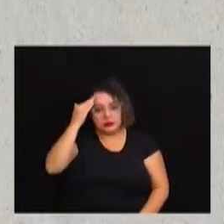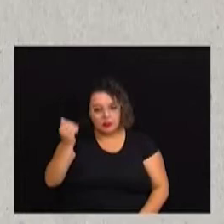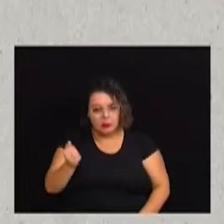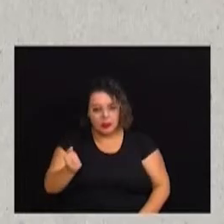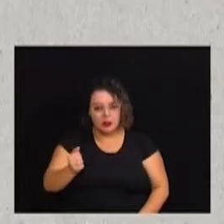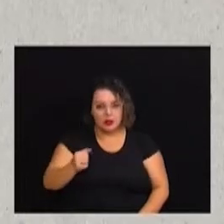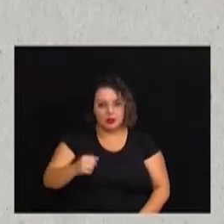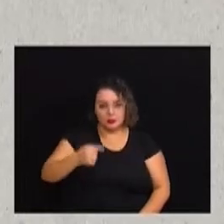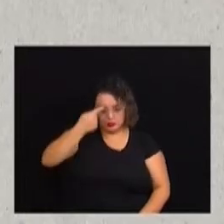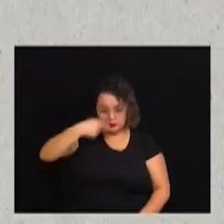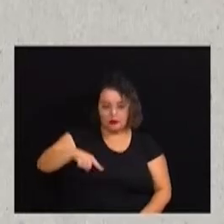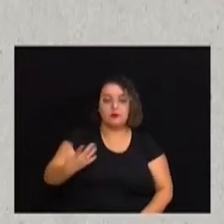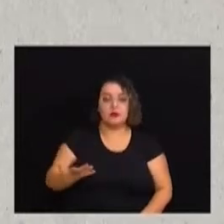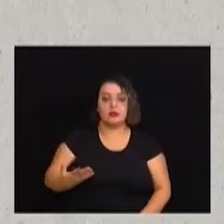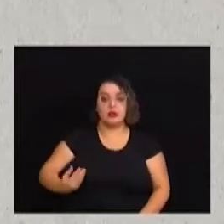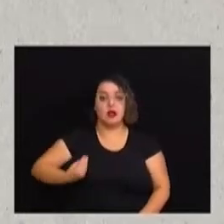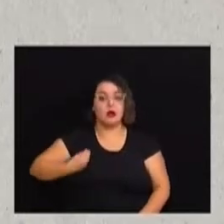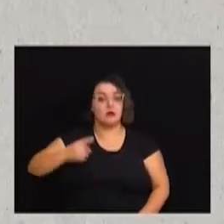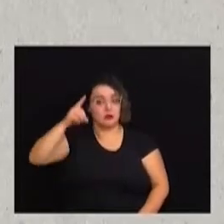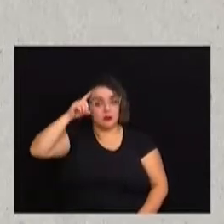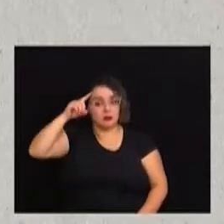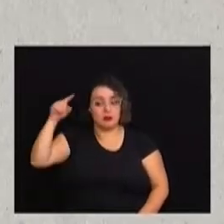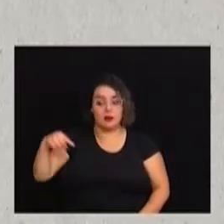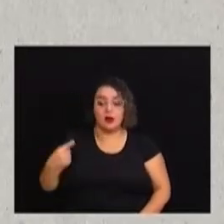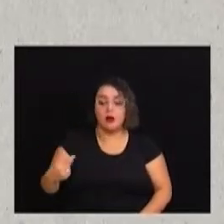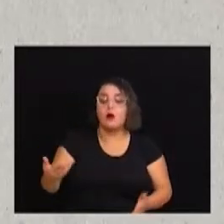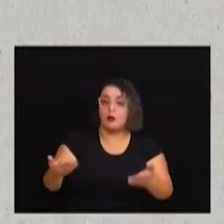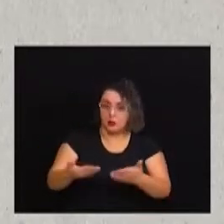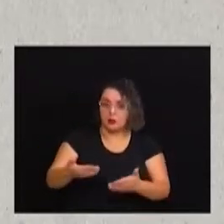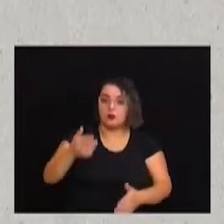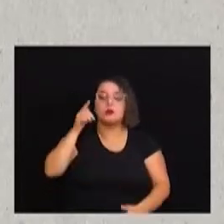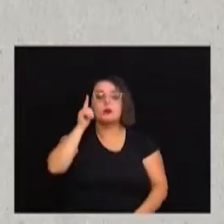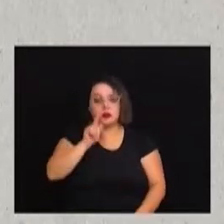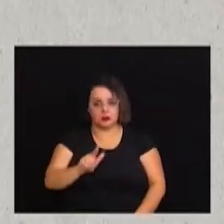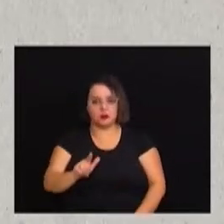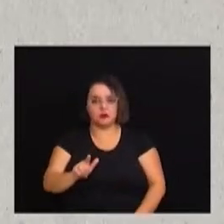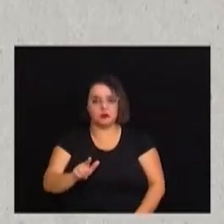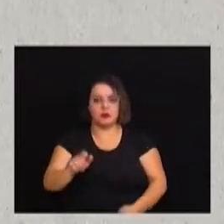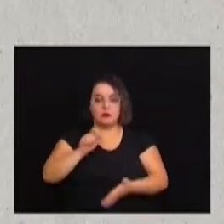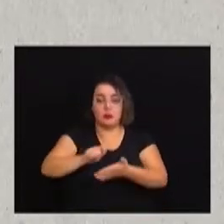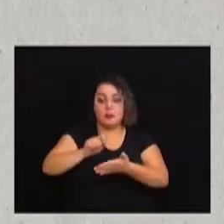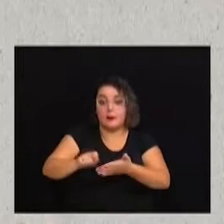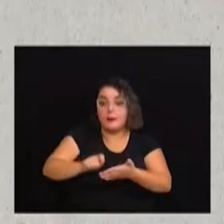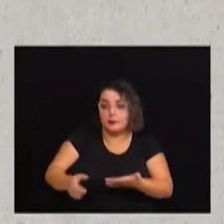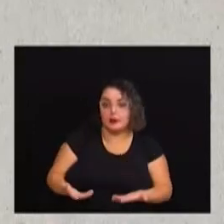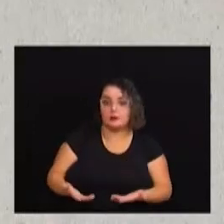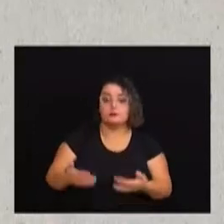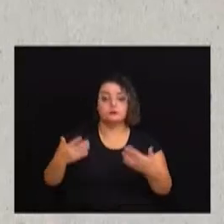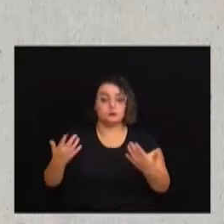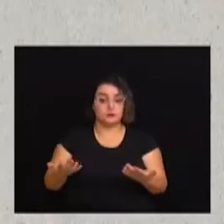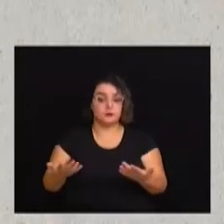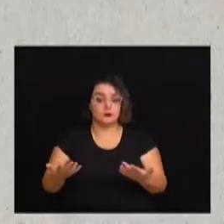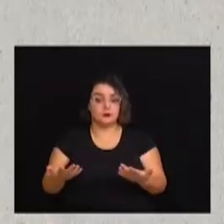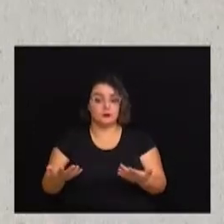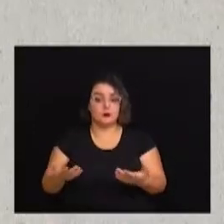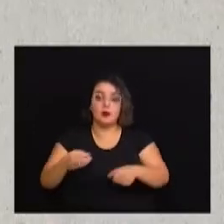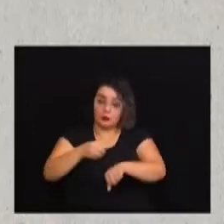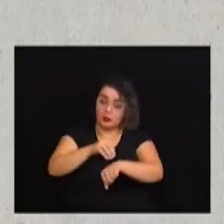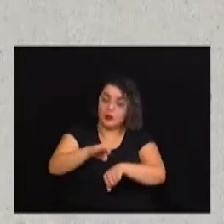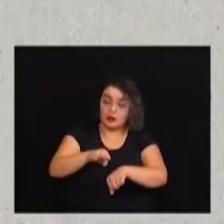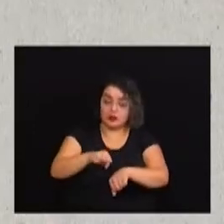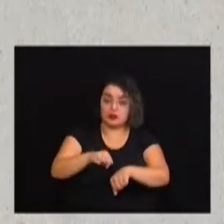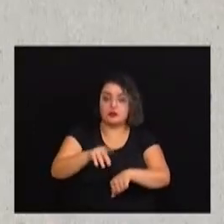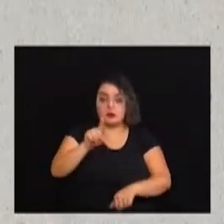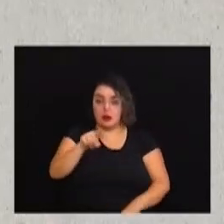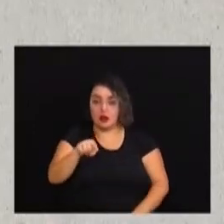dos perfis, a vida de todo mundo é muito corrida hoje, né? Para conseguir ficar anotando. Então, uma dica que eu